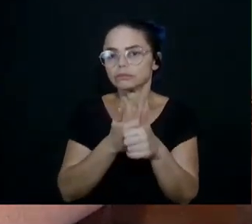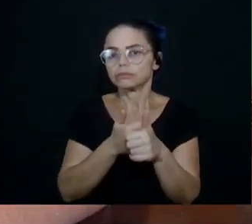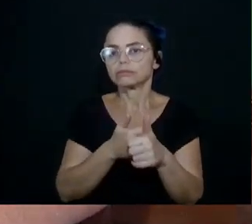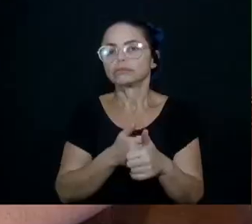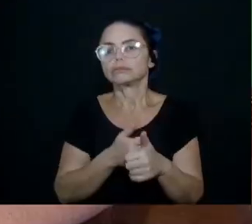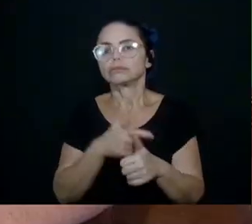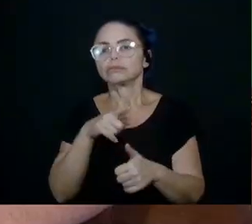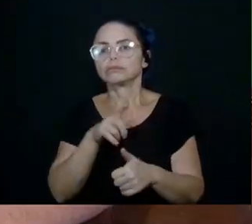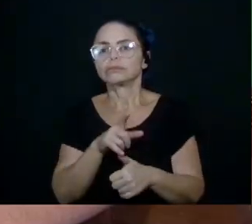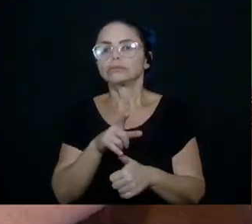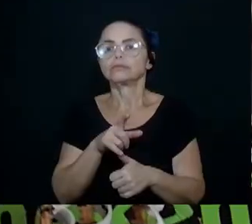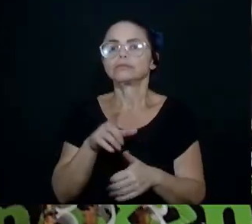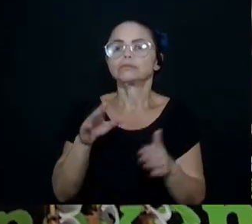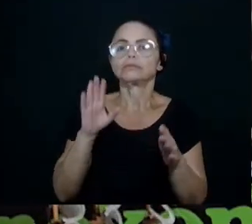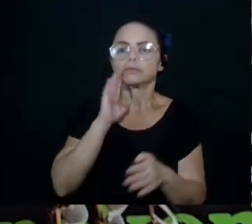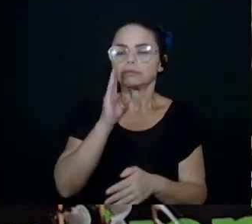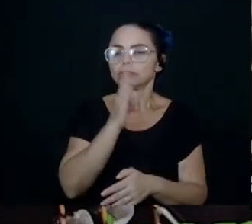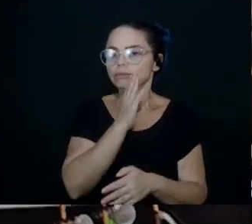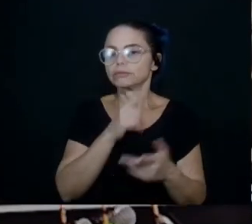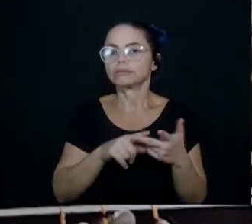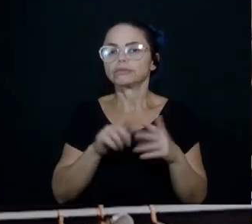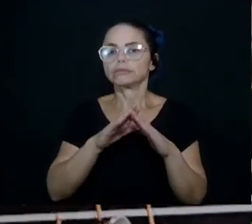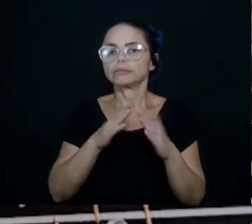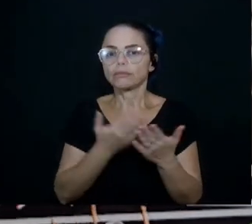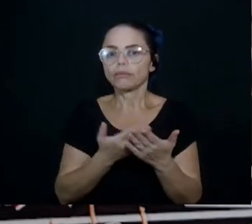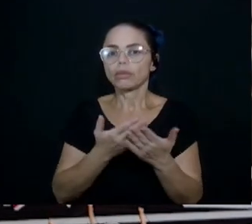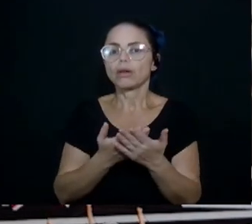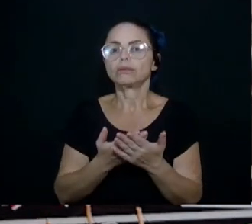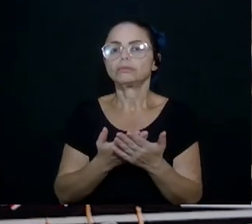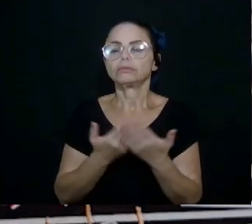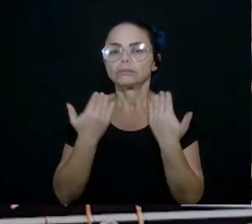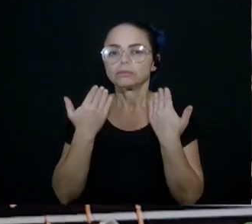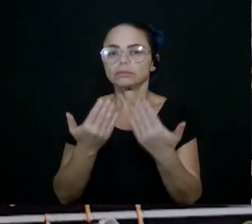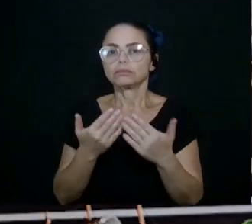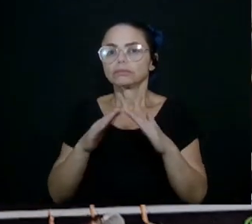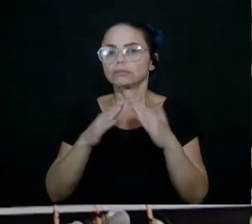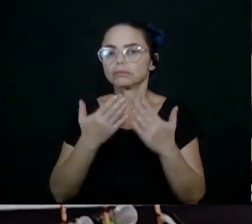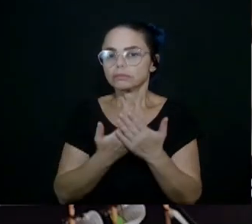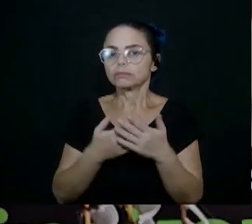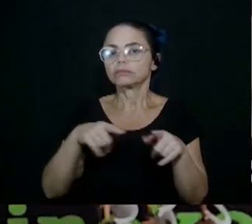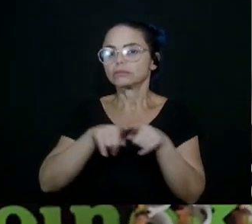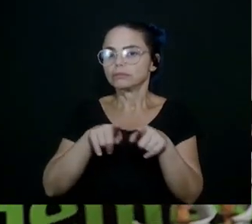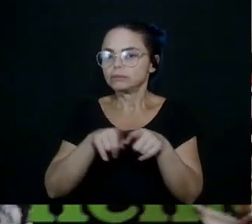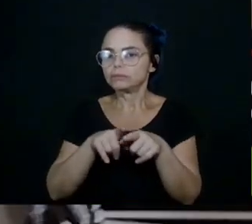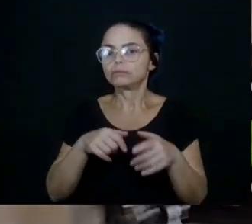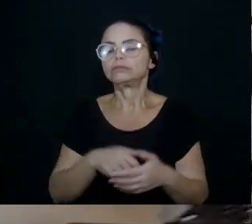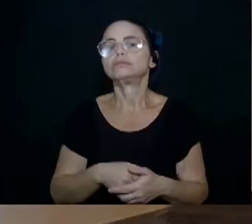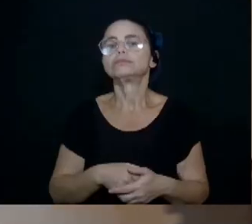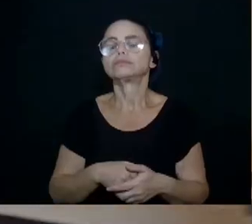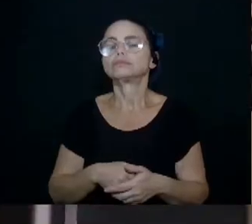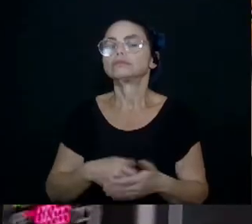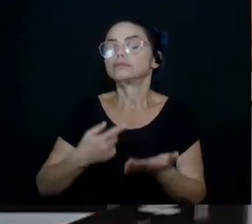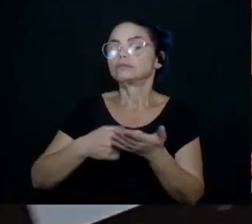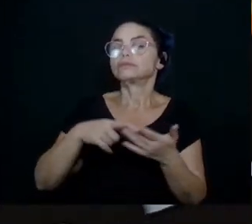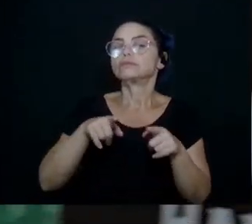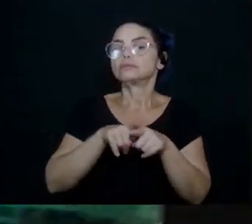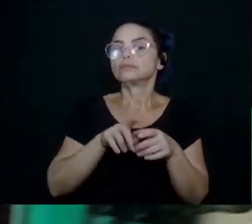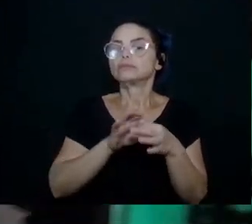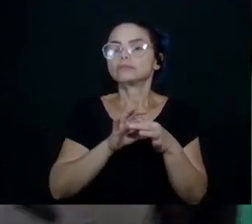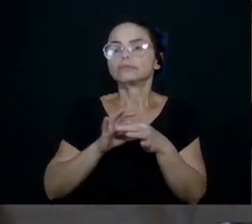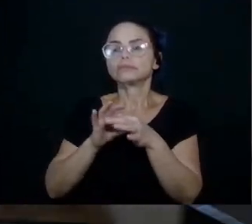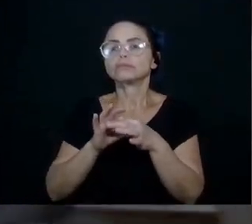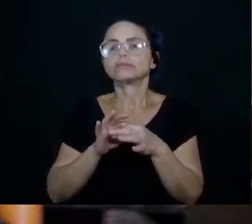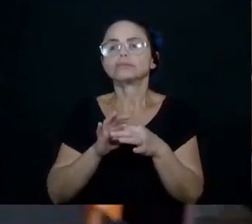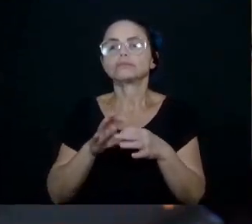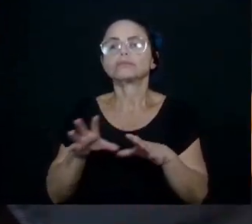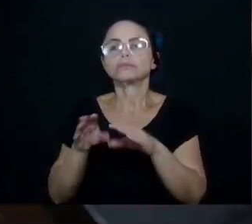elas bares, escolas, como nós estamos frente inclusive de uma escola também, nós fizemos parcerias com todos eles a fim de trazer esses